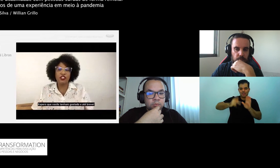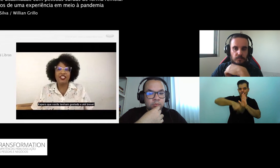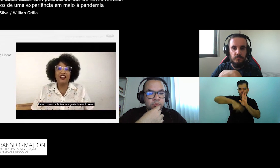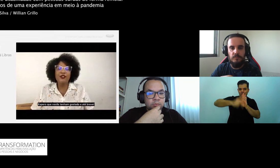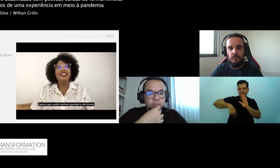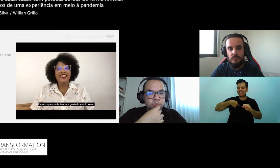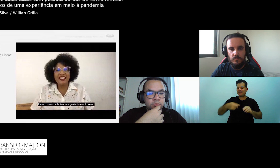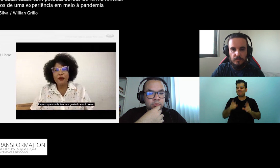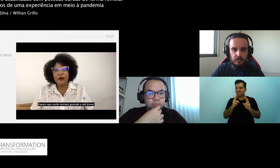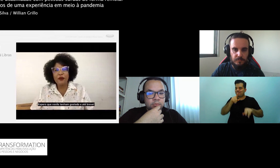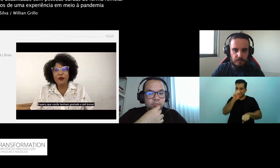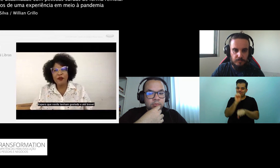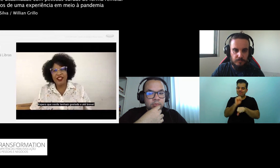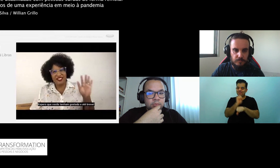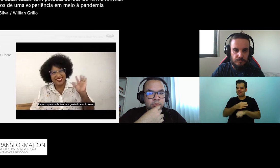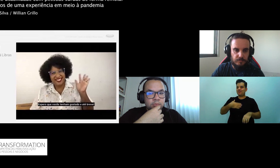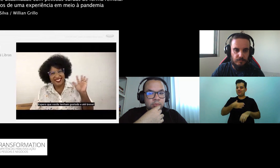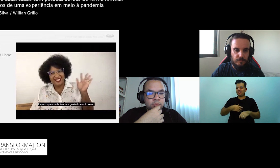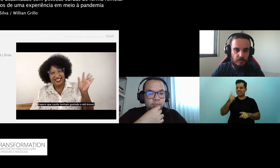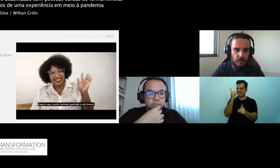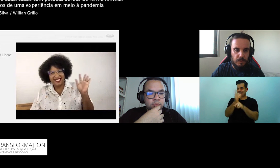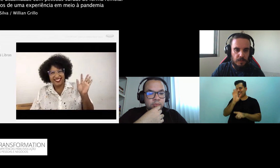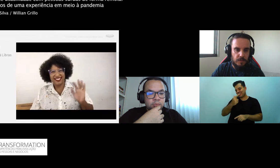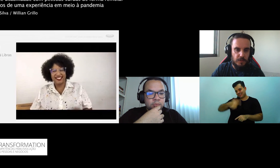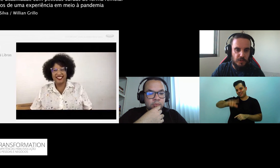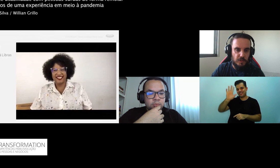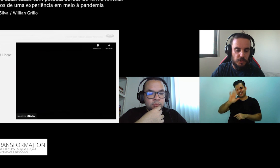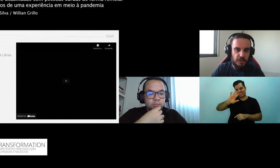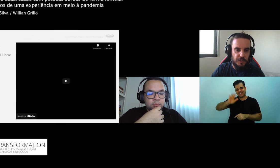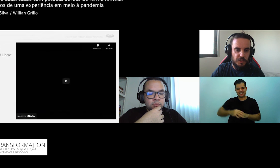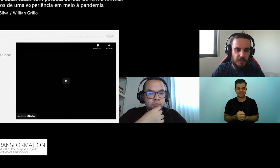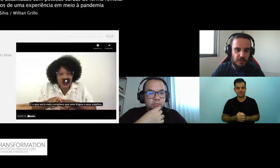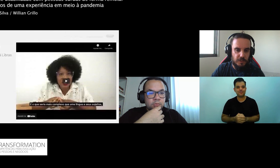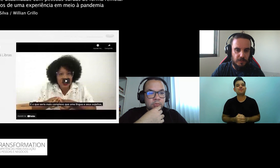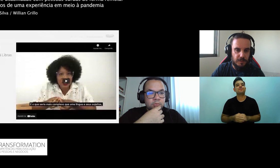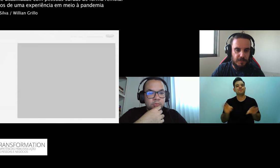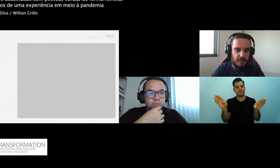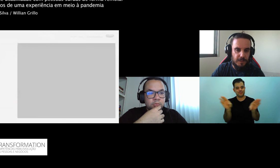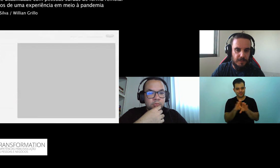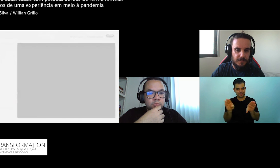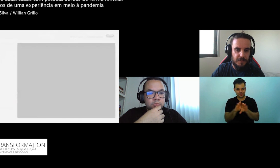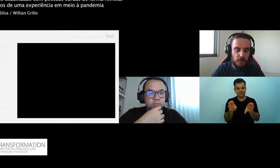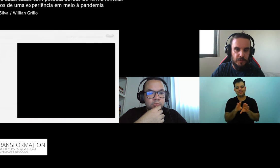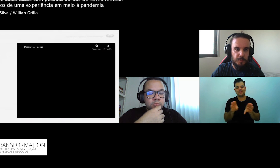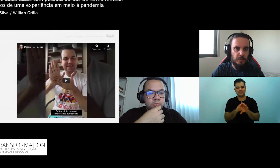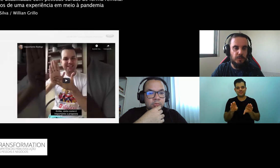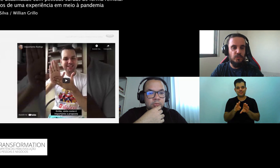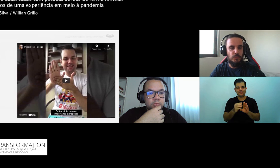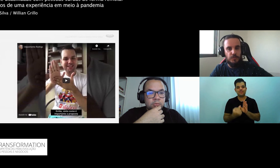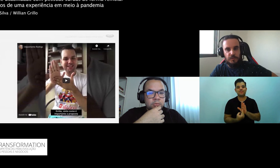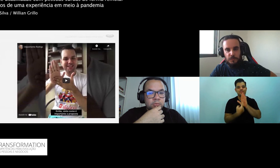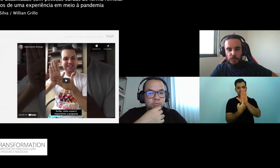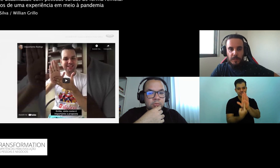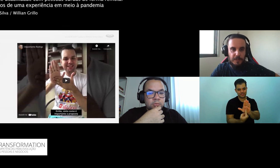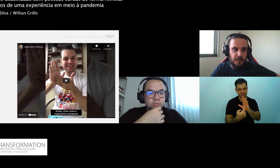tenham gostado e até breve. E a gente não podia deixar de encerrar sem mostrar o depoimento de